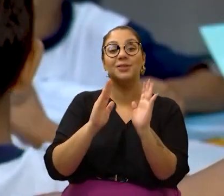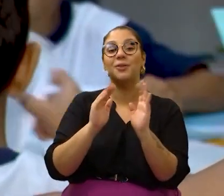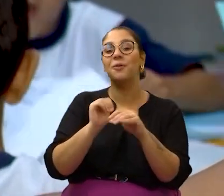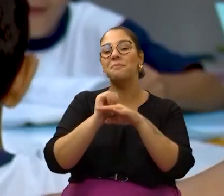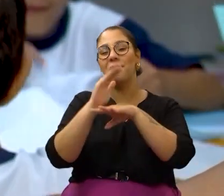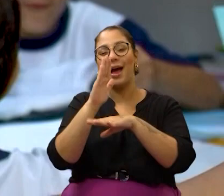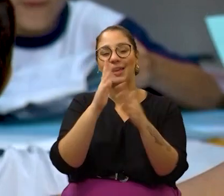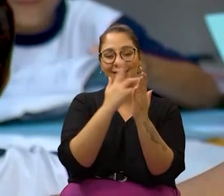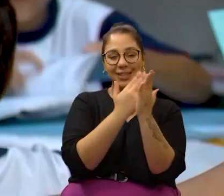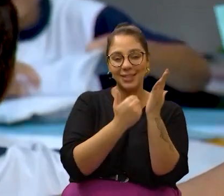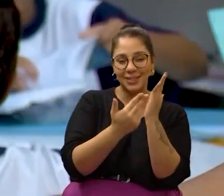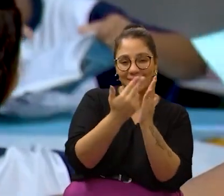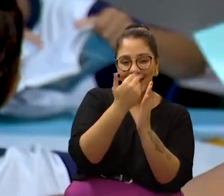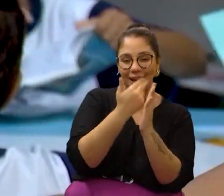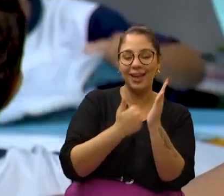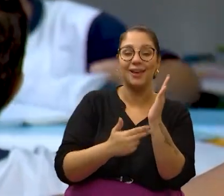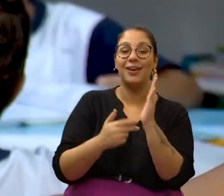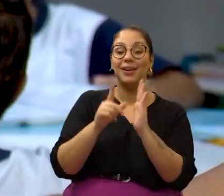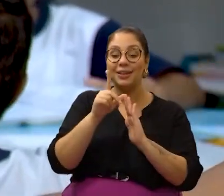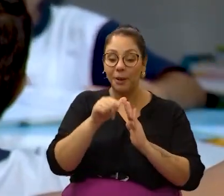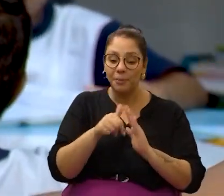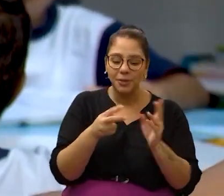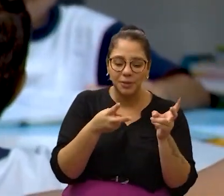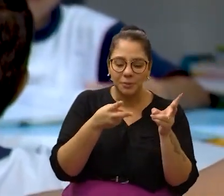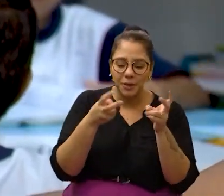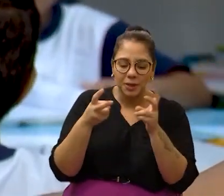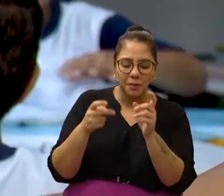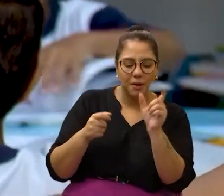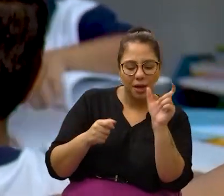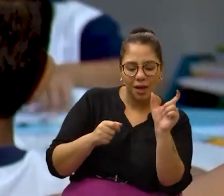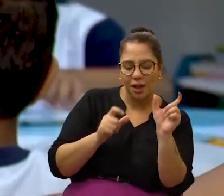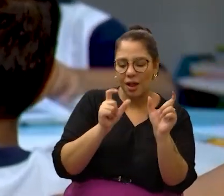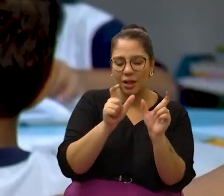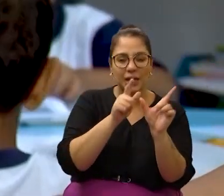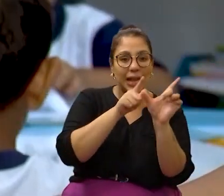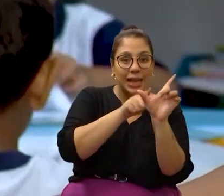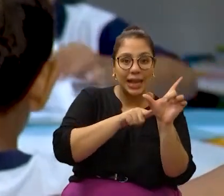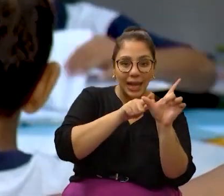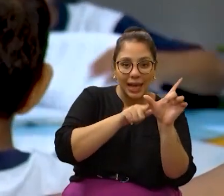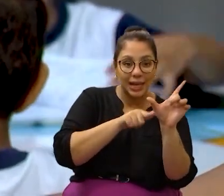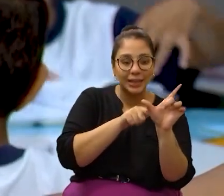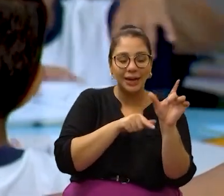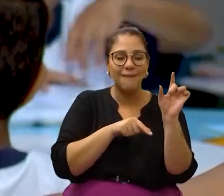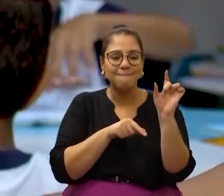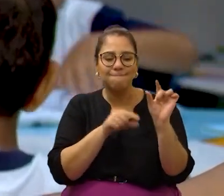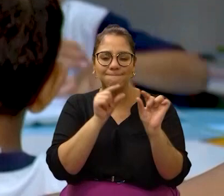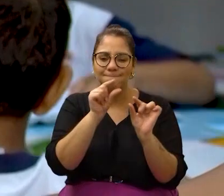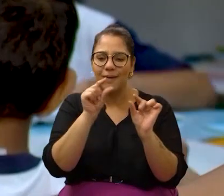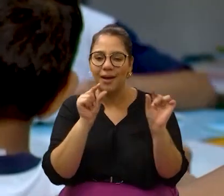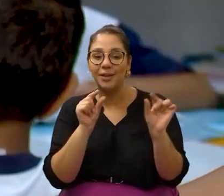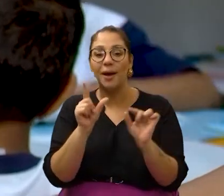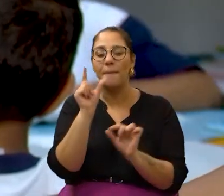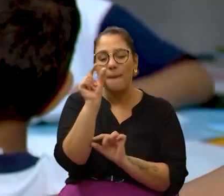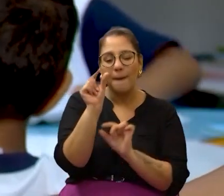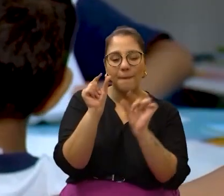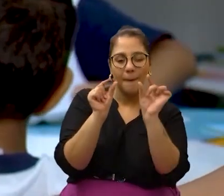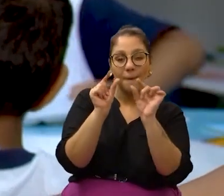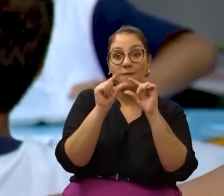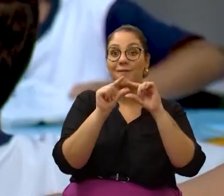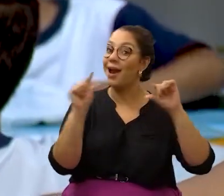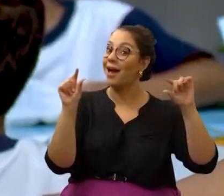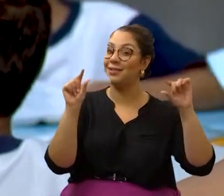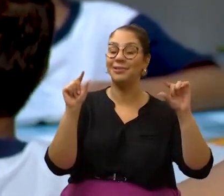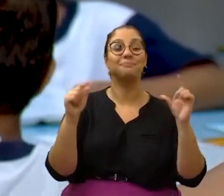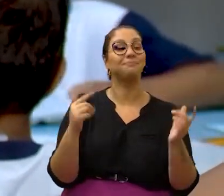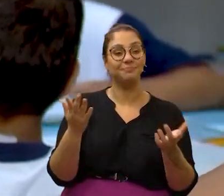mais as imagens mesmo, daqui a pouco eles começam a perceber a letra inicial das palavras, daqui a pouco estão lendo pequenas palavras,